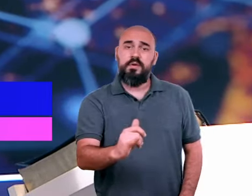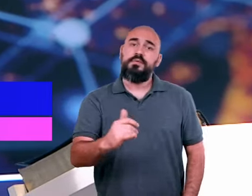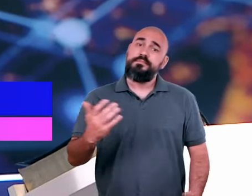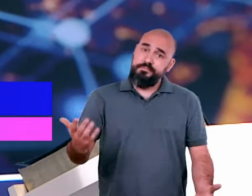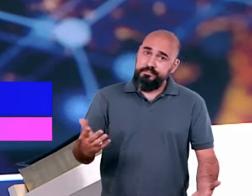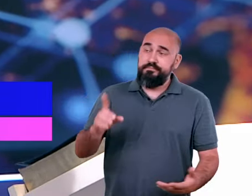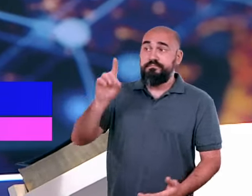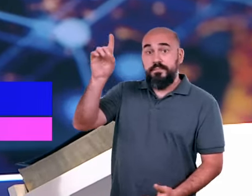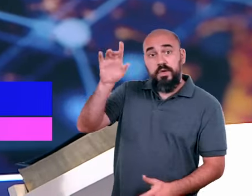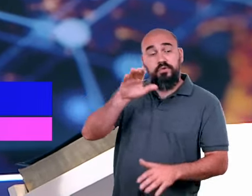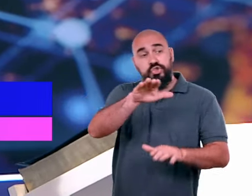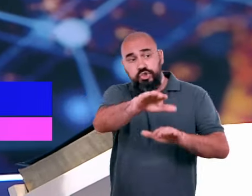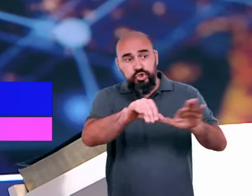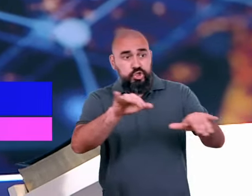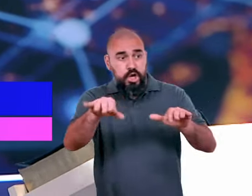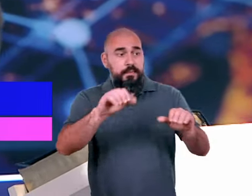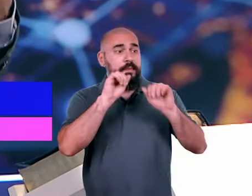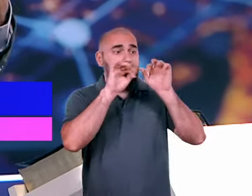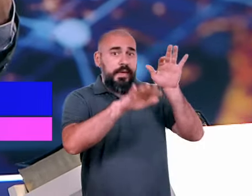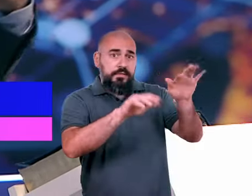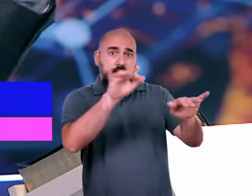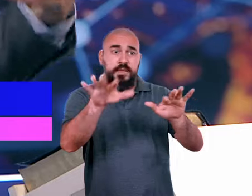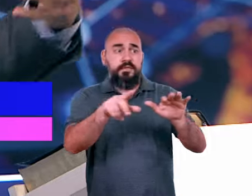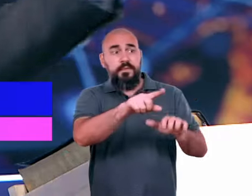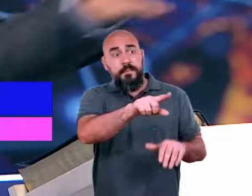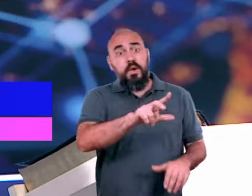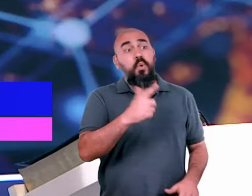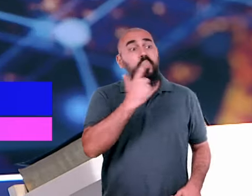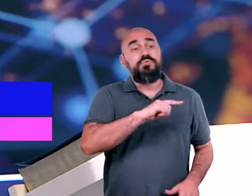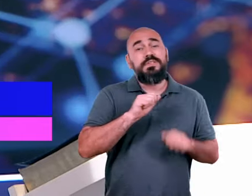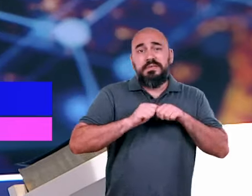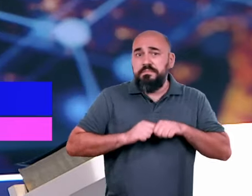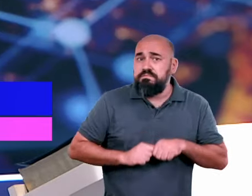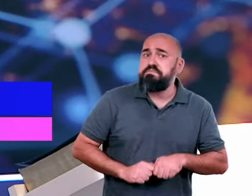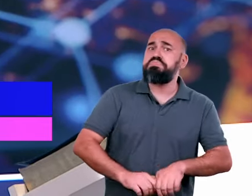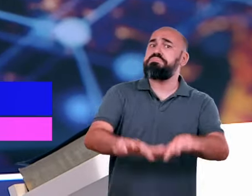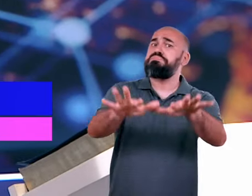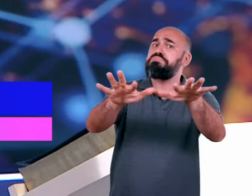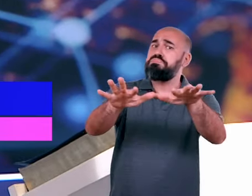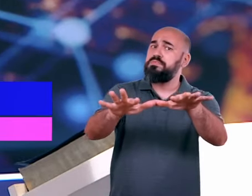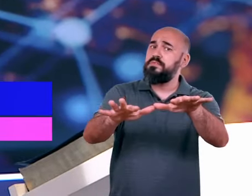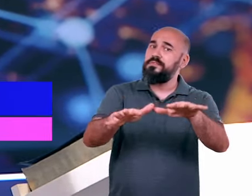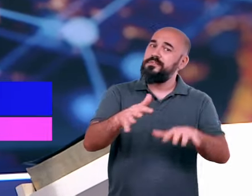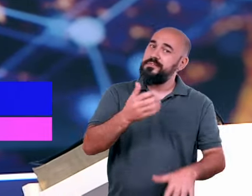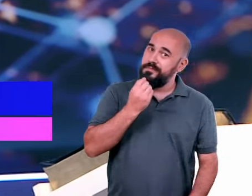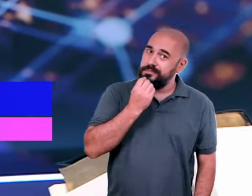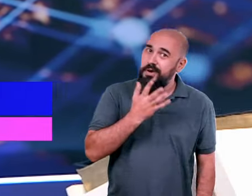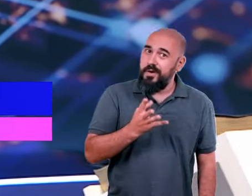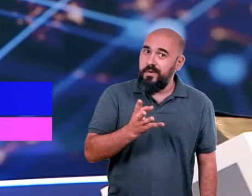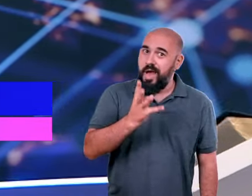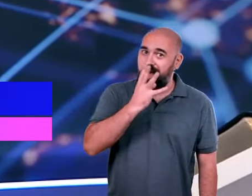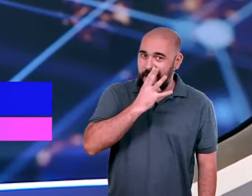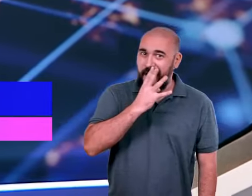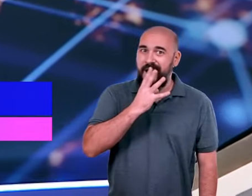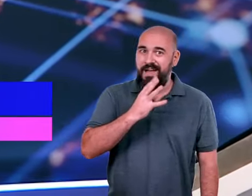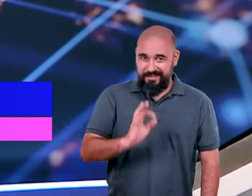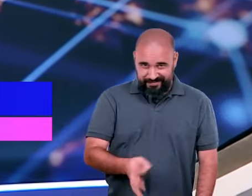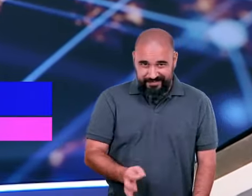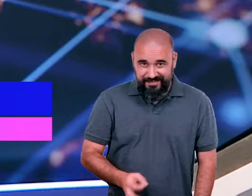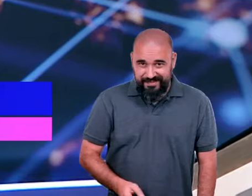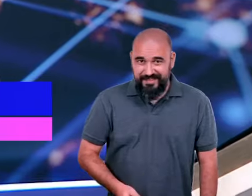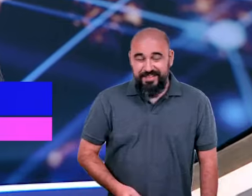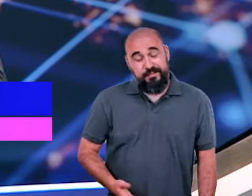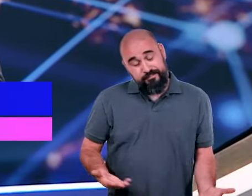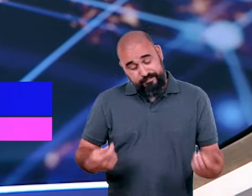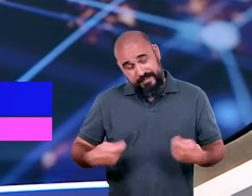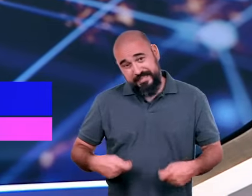essas pessoas com bênçãos especiais para chegar ainda a outras pessoas. Isso é algo impressionante, é algo que você precisa guardar